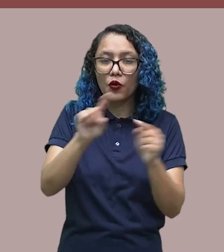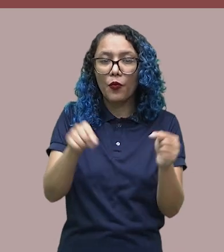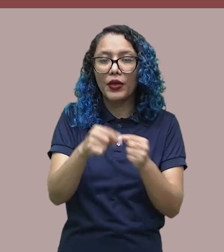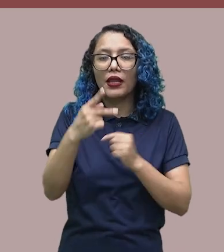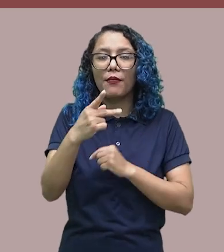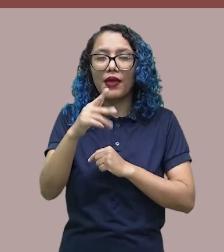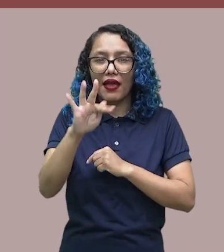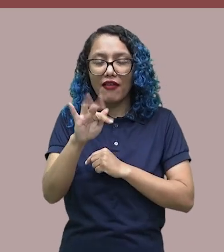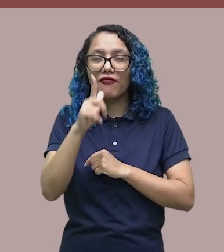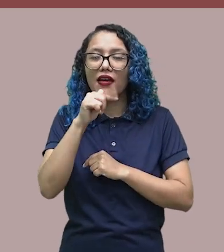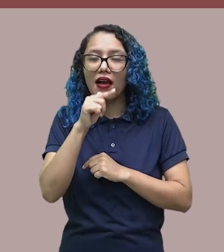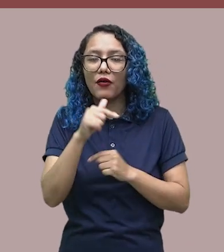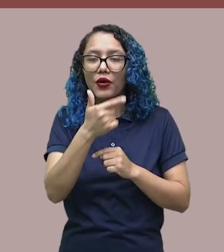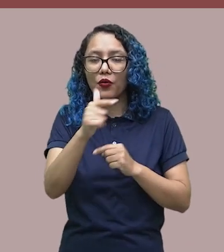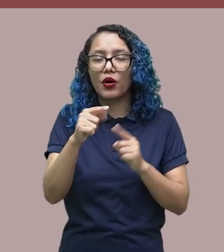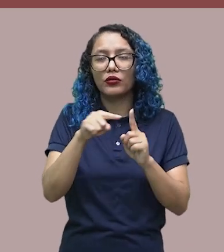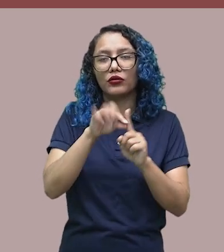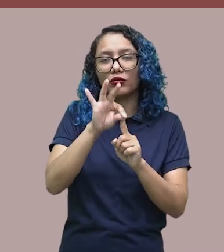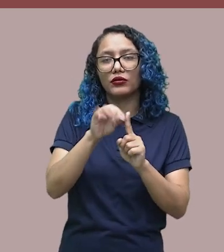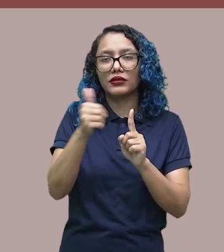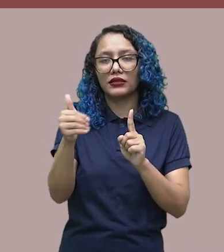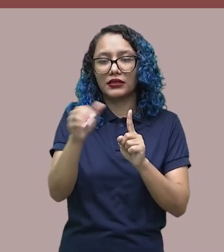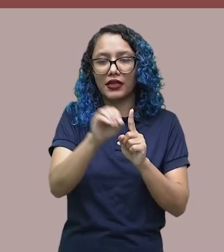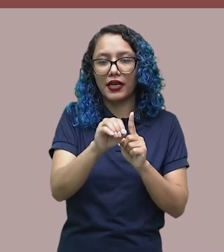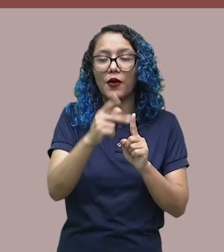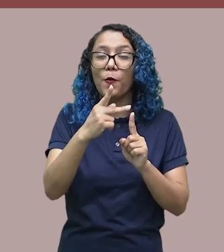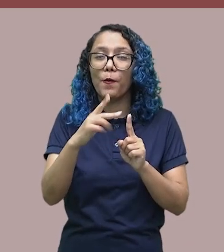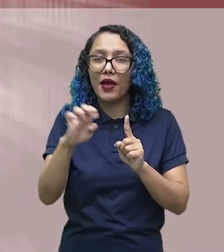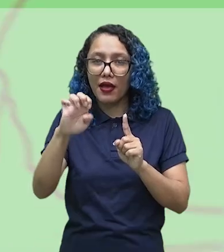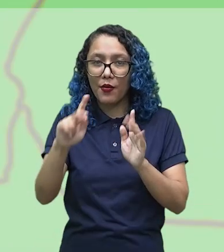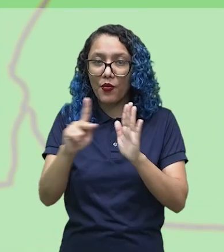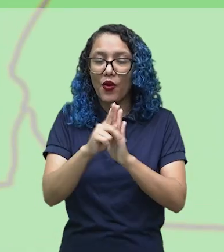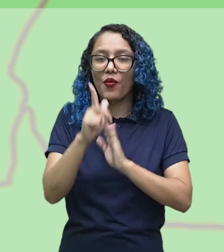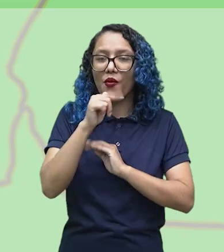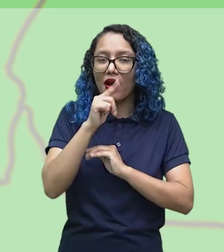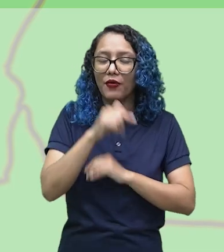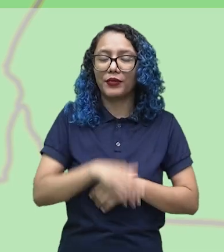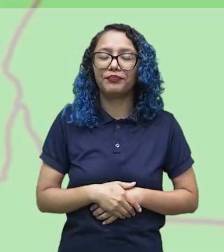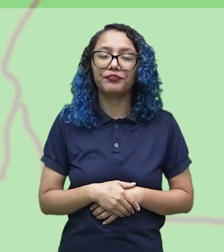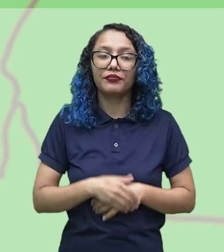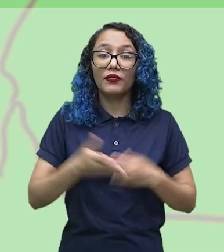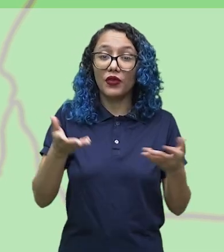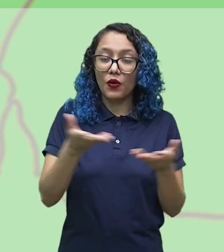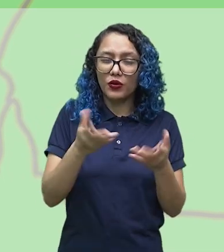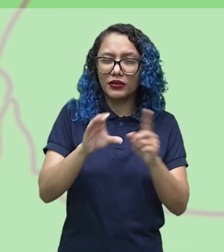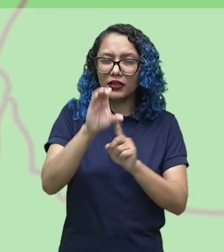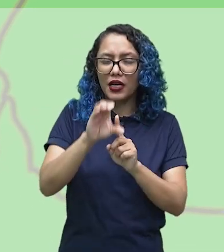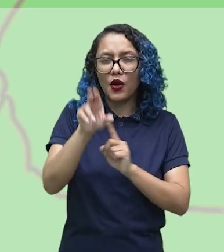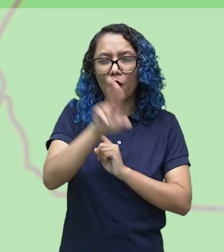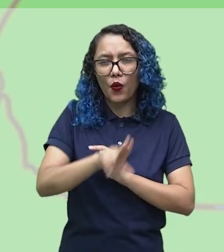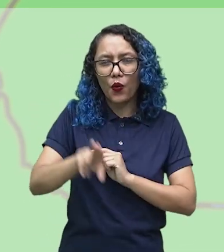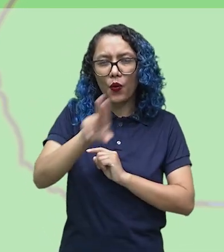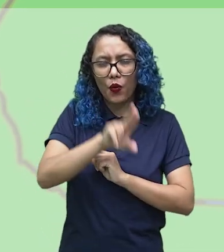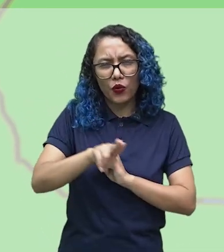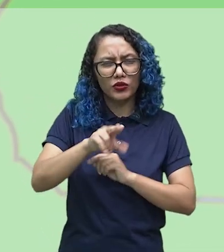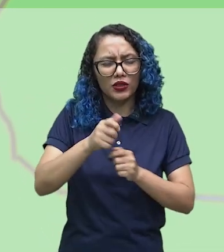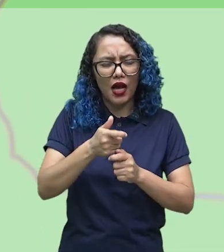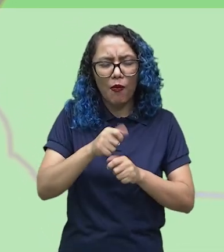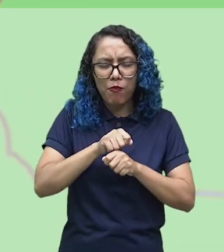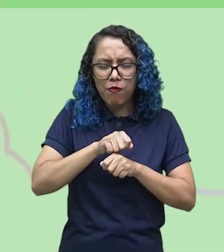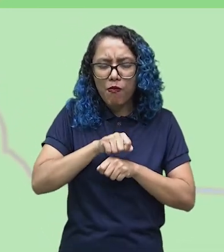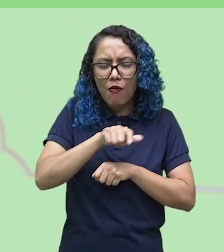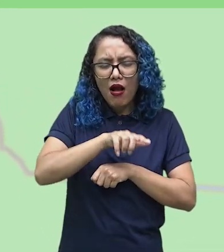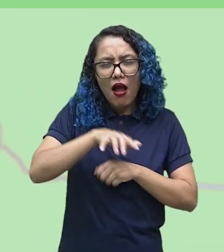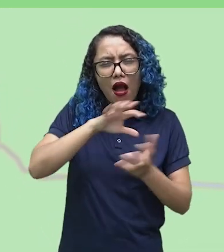água, 100 graus Celsius, ponto de ebulição da água. Hoje, a escala Celsius é amplamente usada em